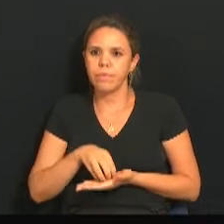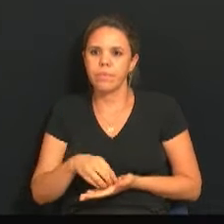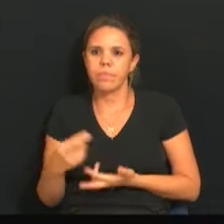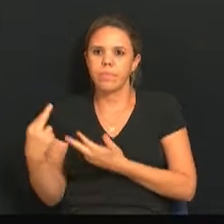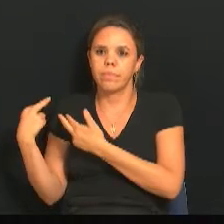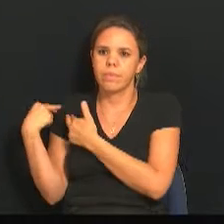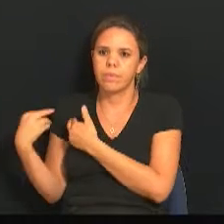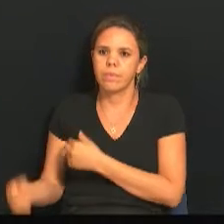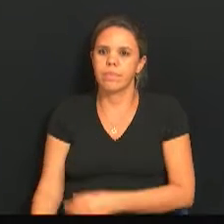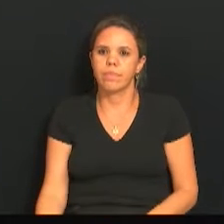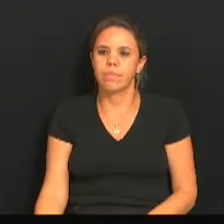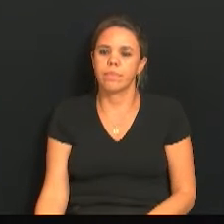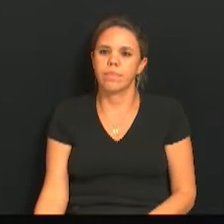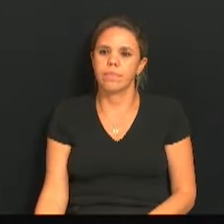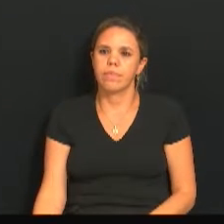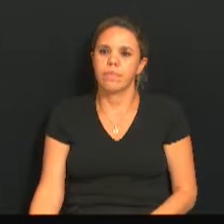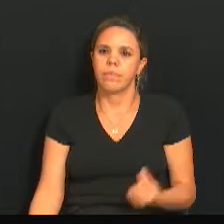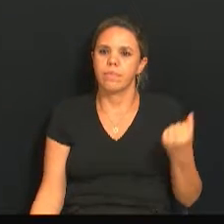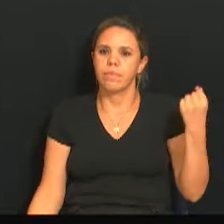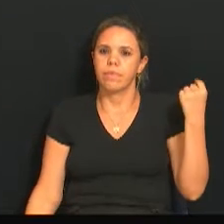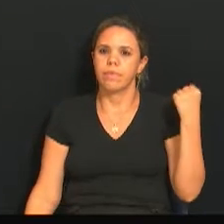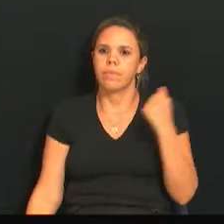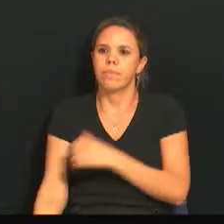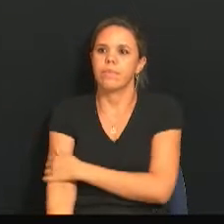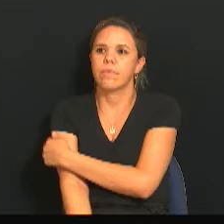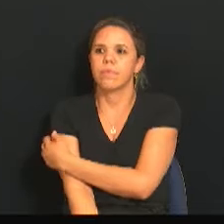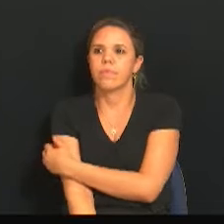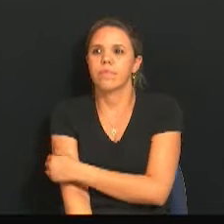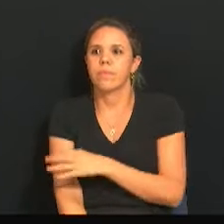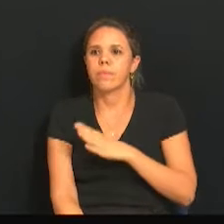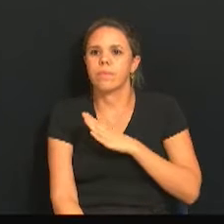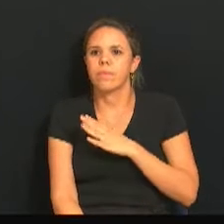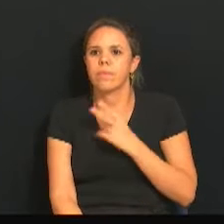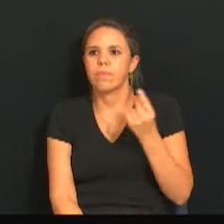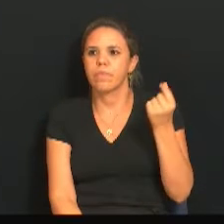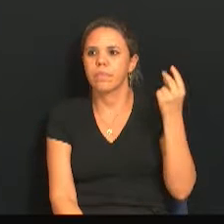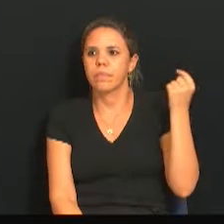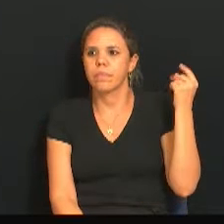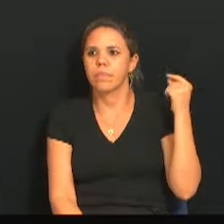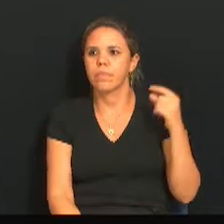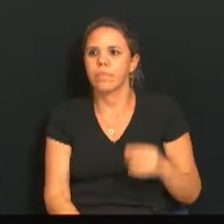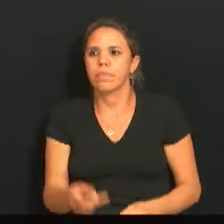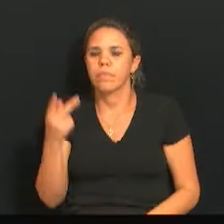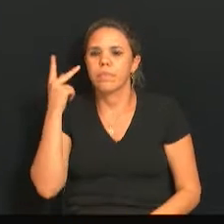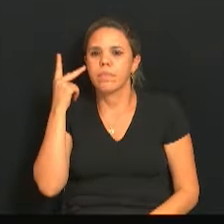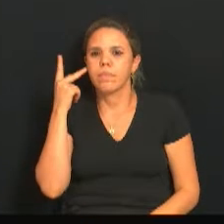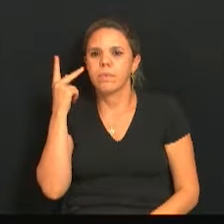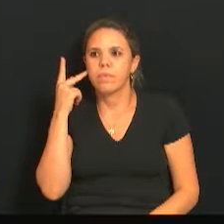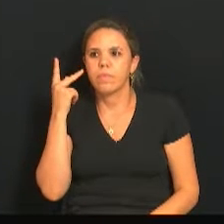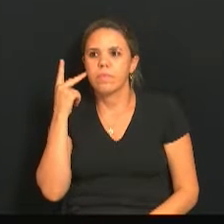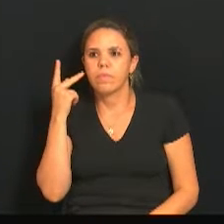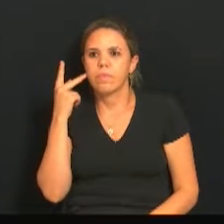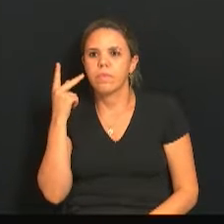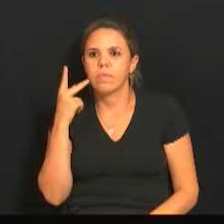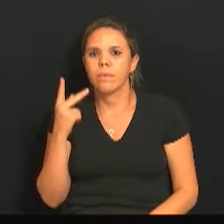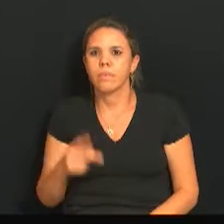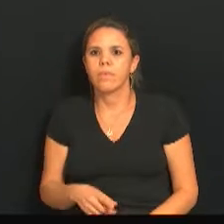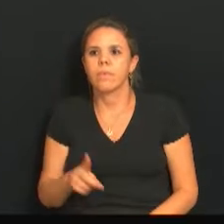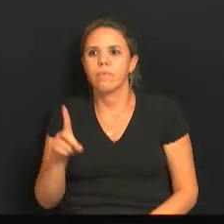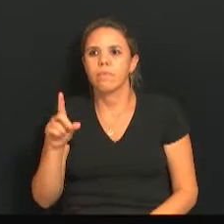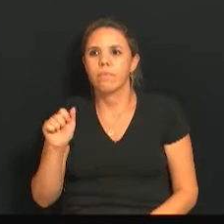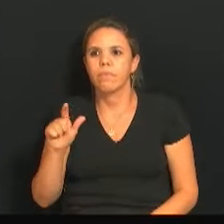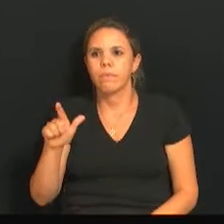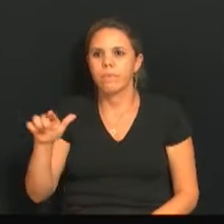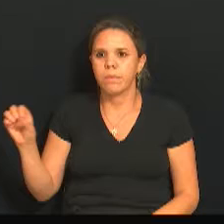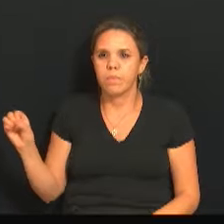batalhão mais antigo aqui da nossa cidade, e também um dos mais antigos do interior paulista. Capitão Danilo Daltoso, que é o comandante